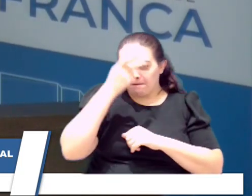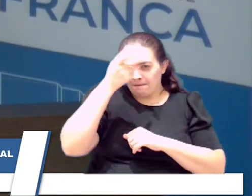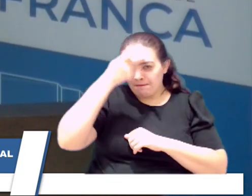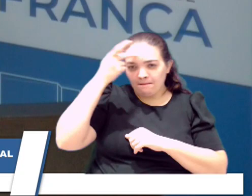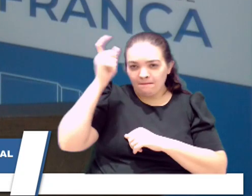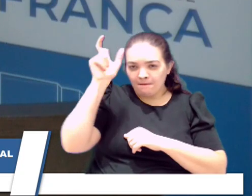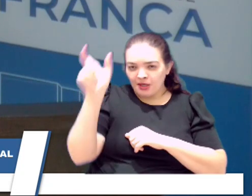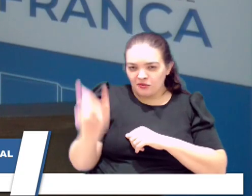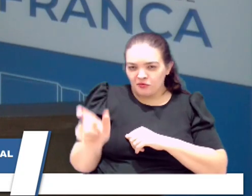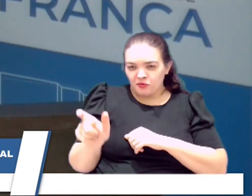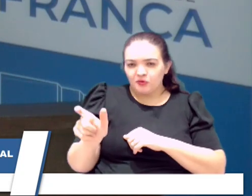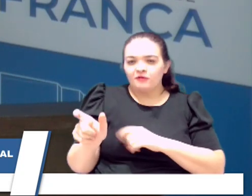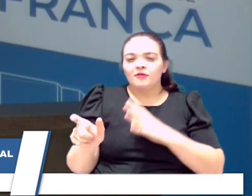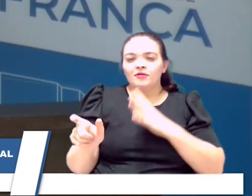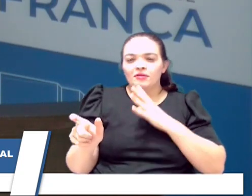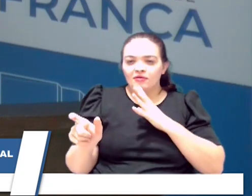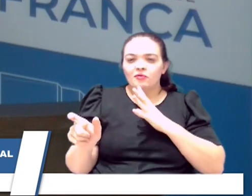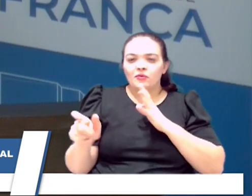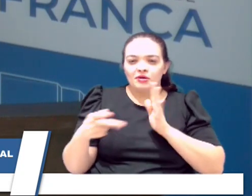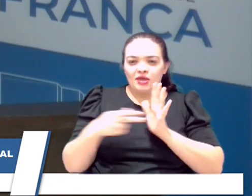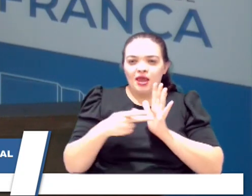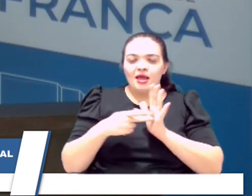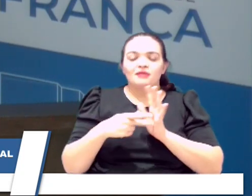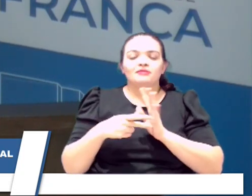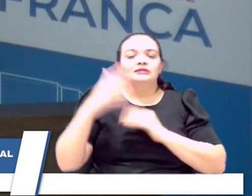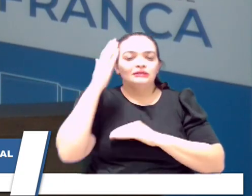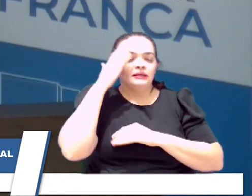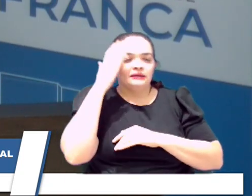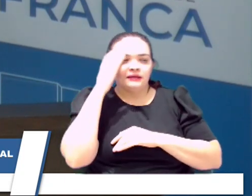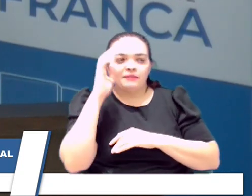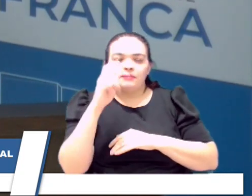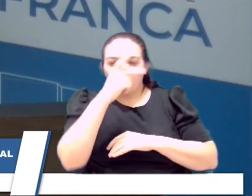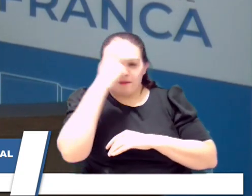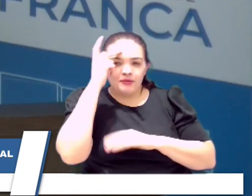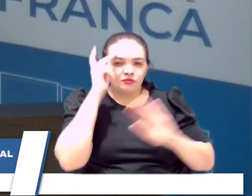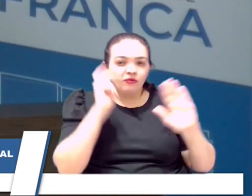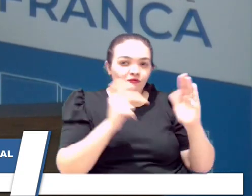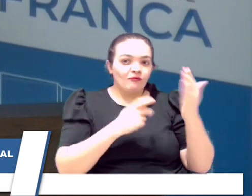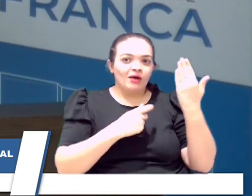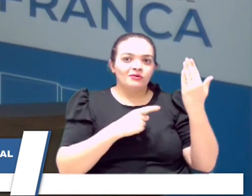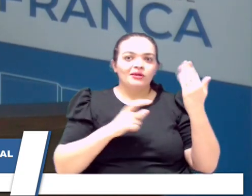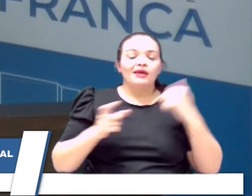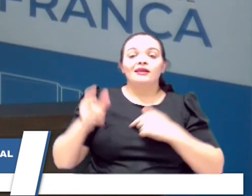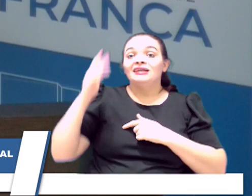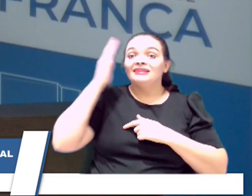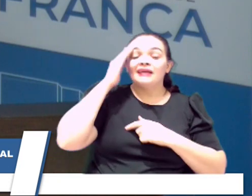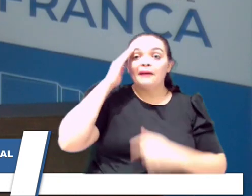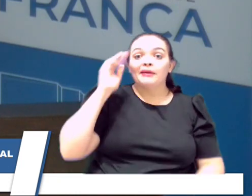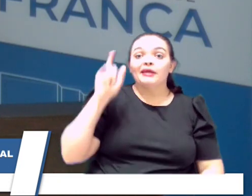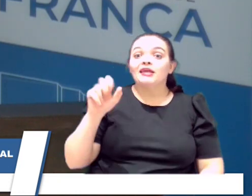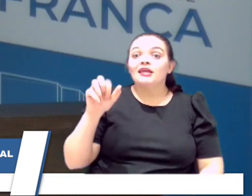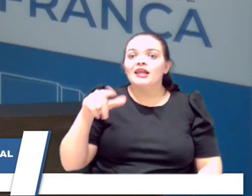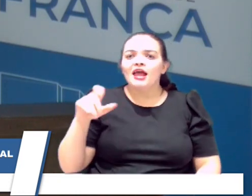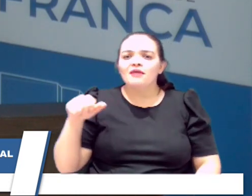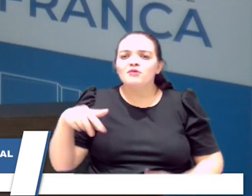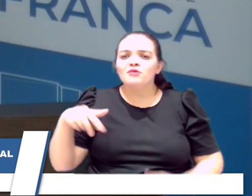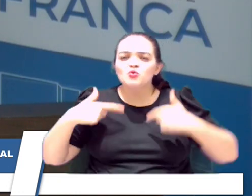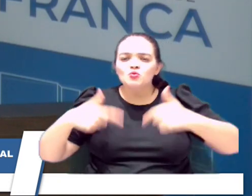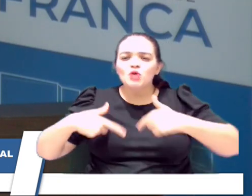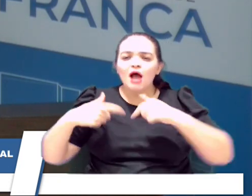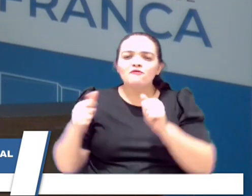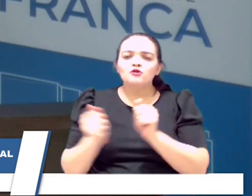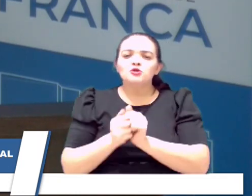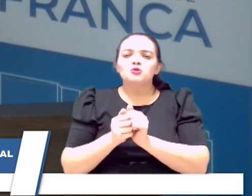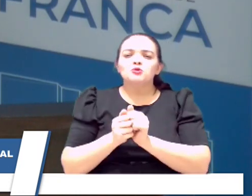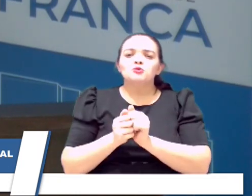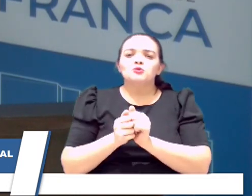é de mentira. E estando perto do Guilherme, a gente não tem dúvida, desde quando a gente militava por